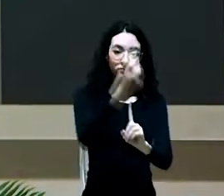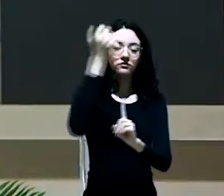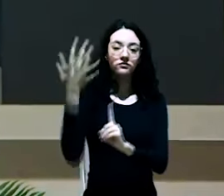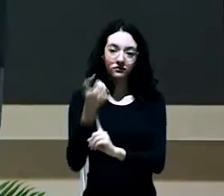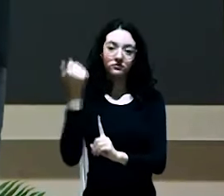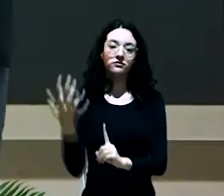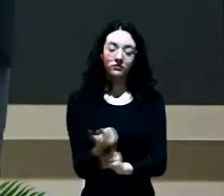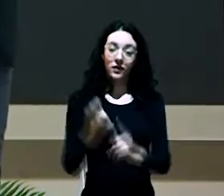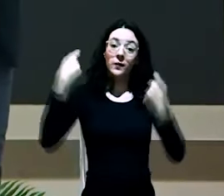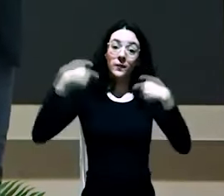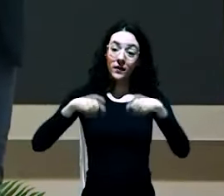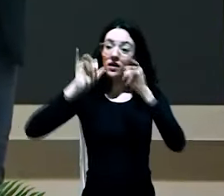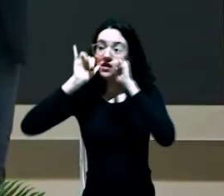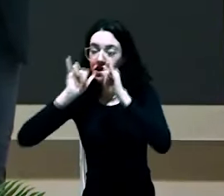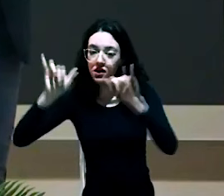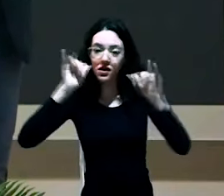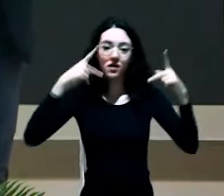arrebatamento da igreja.